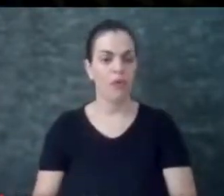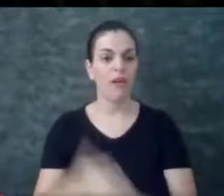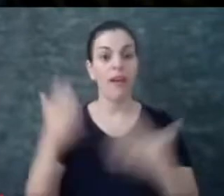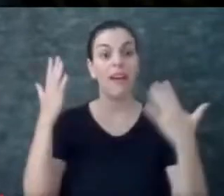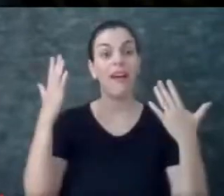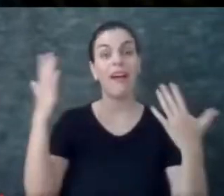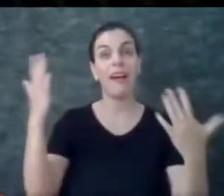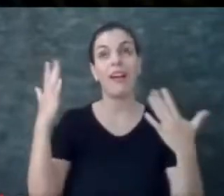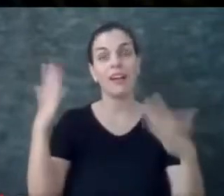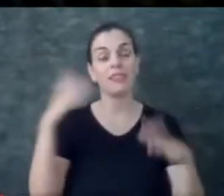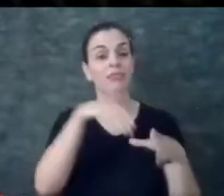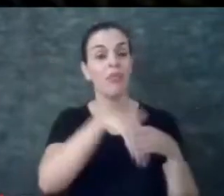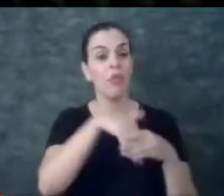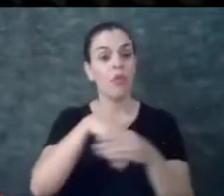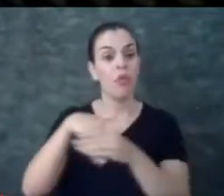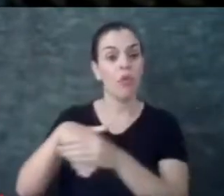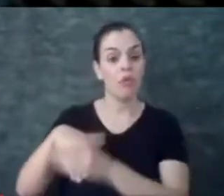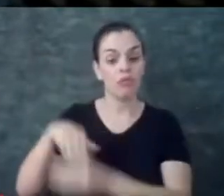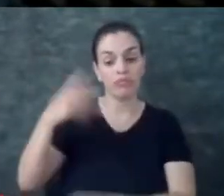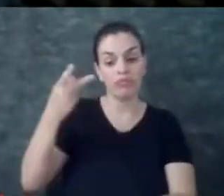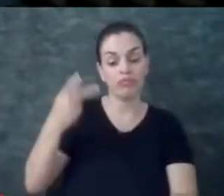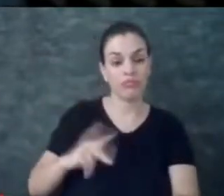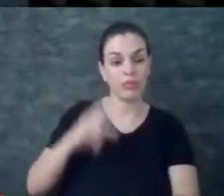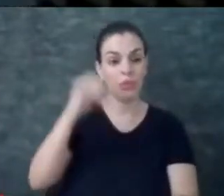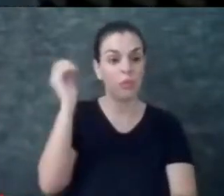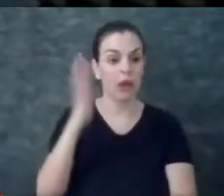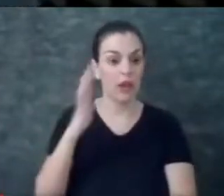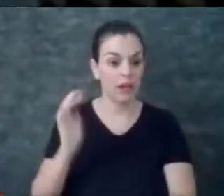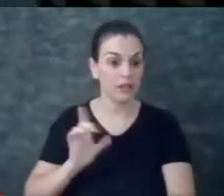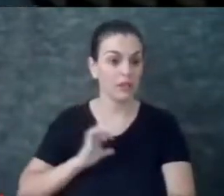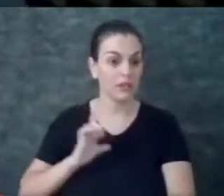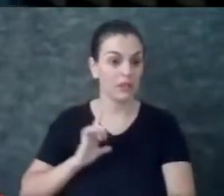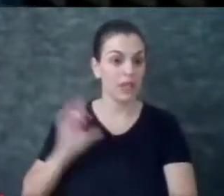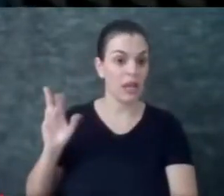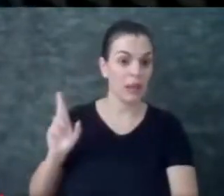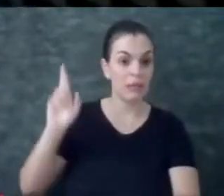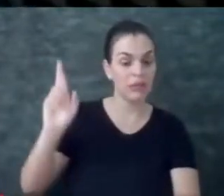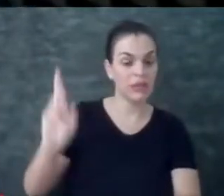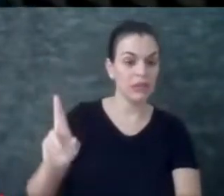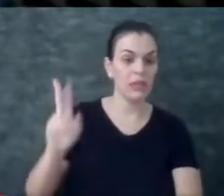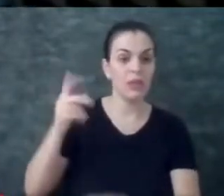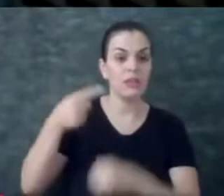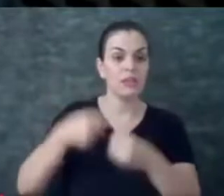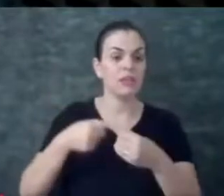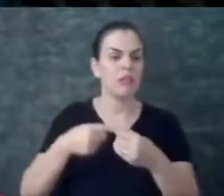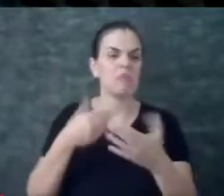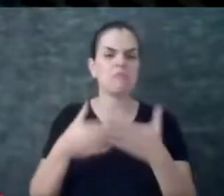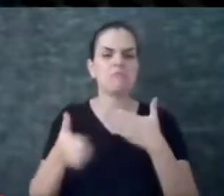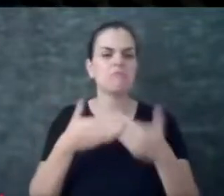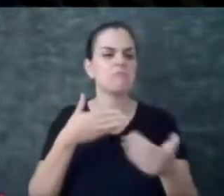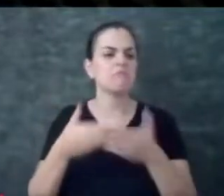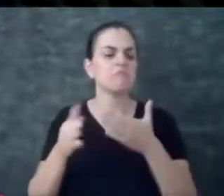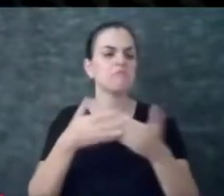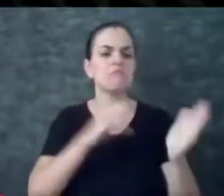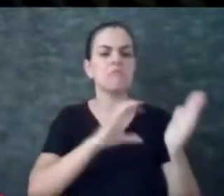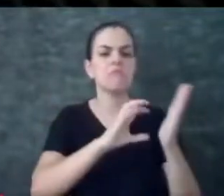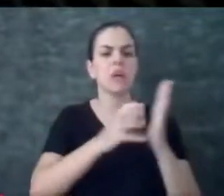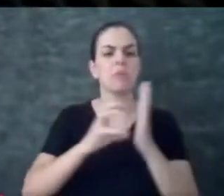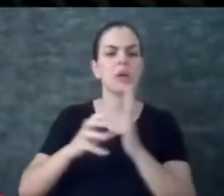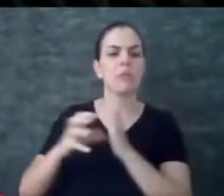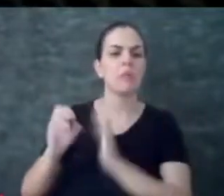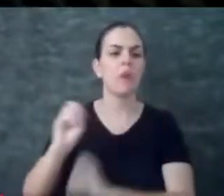político fundamento do estado brasileiro a representação que temos na nossa cidade independentemente de partido ou de posição